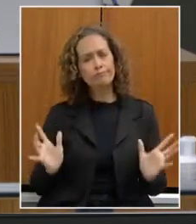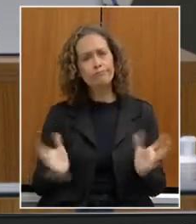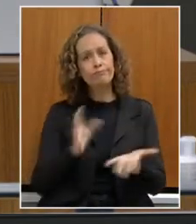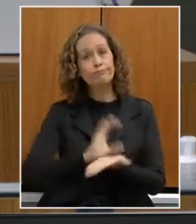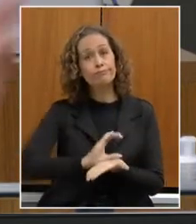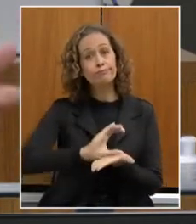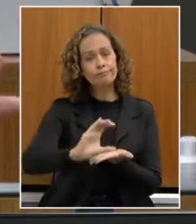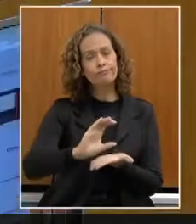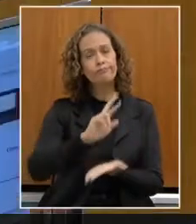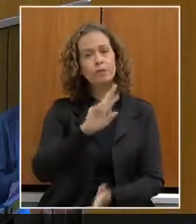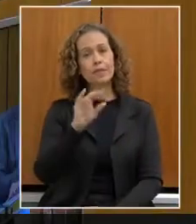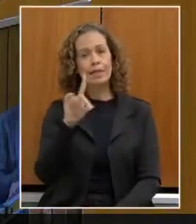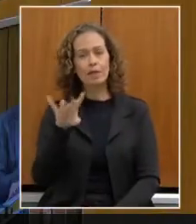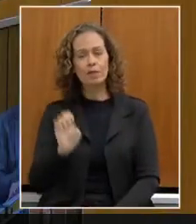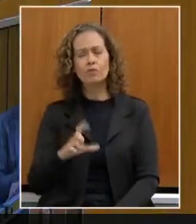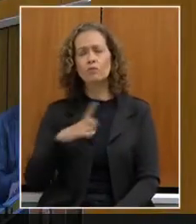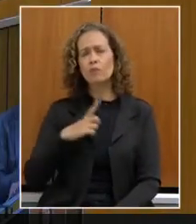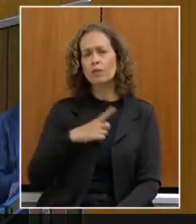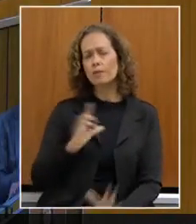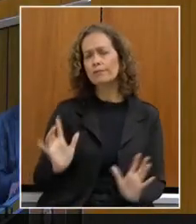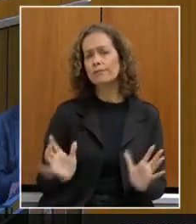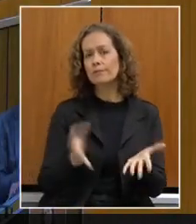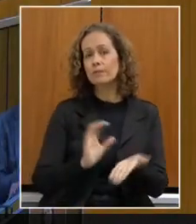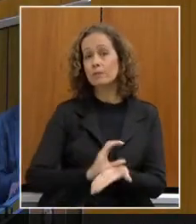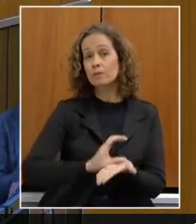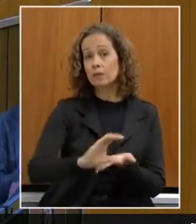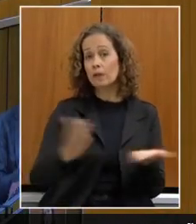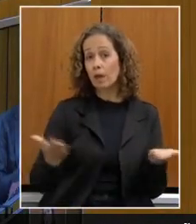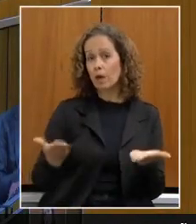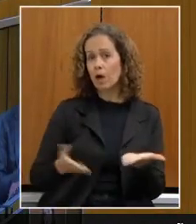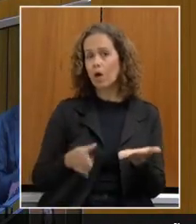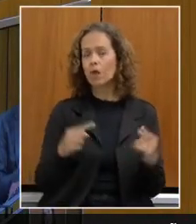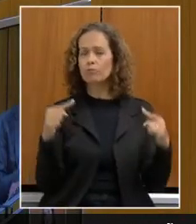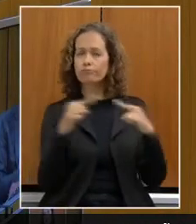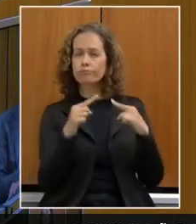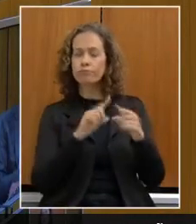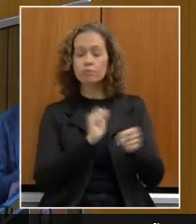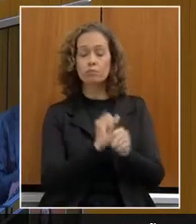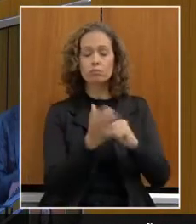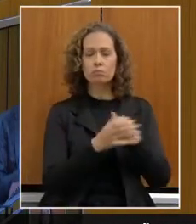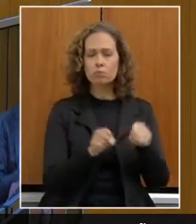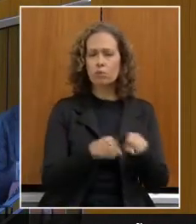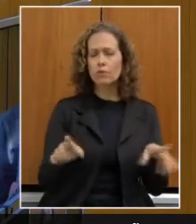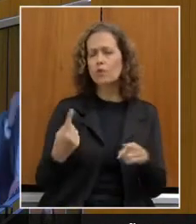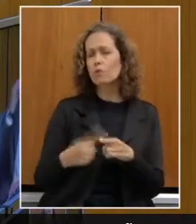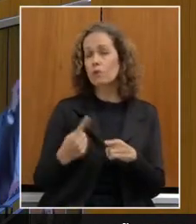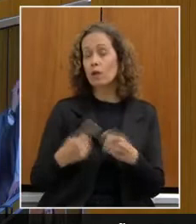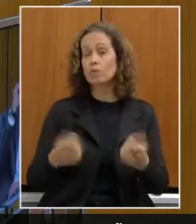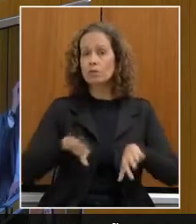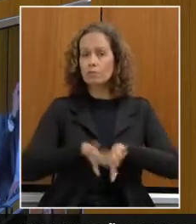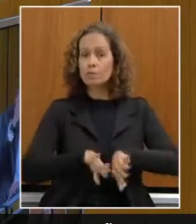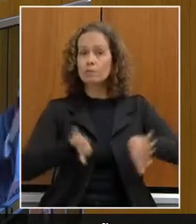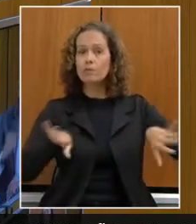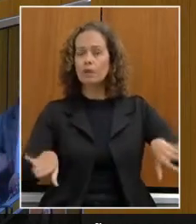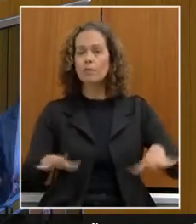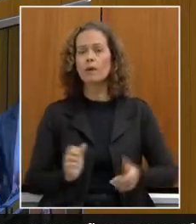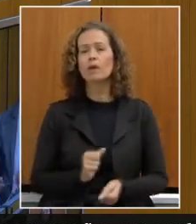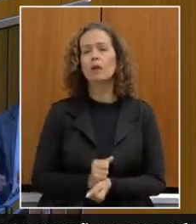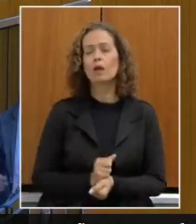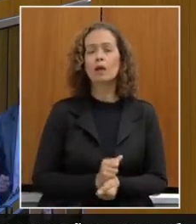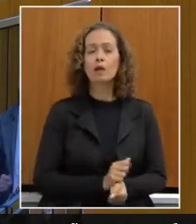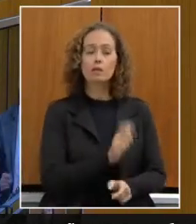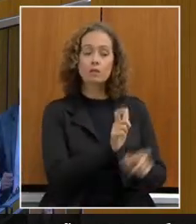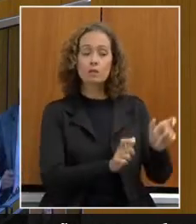teve um investimento agora relacionado a covid porque temos que separar o atendimento do sintomático